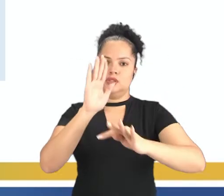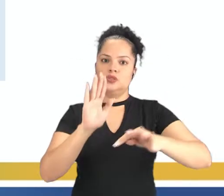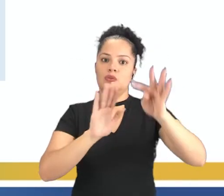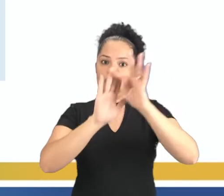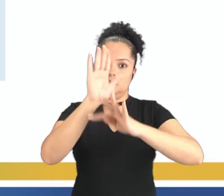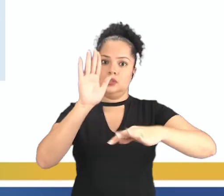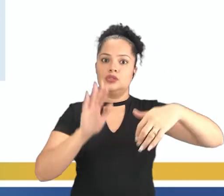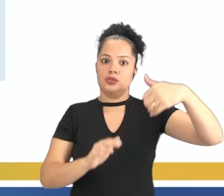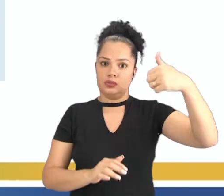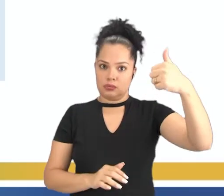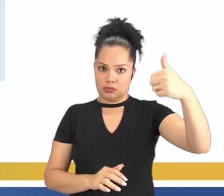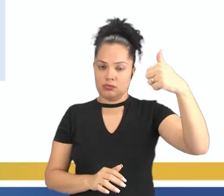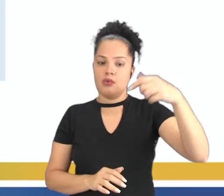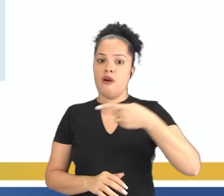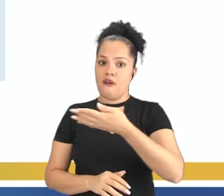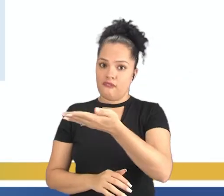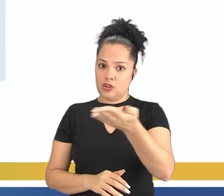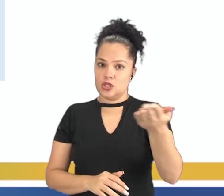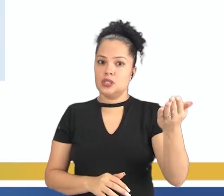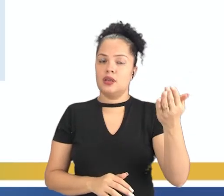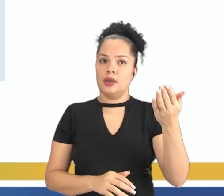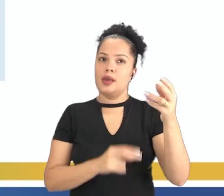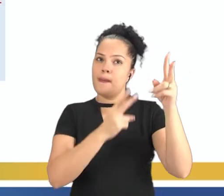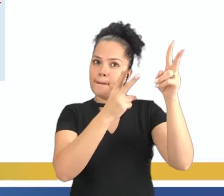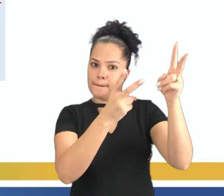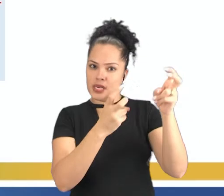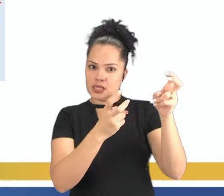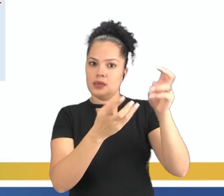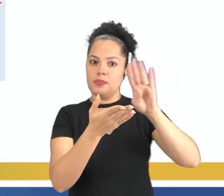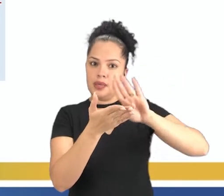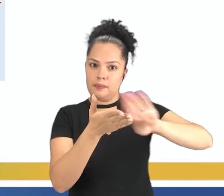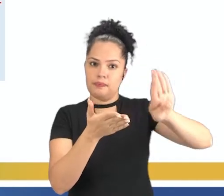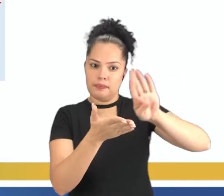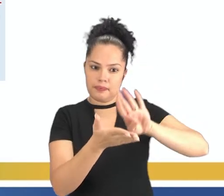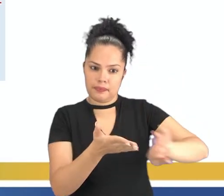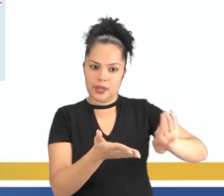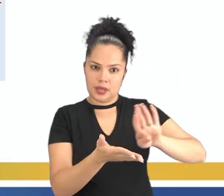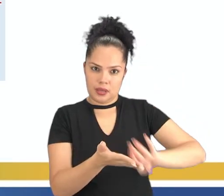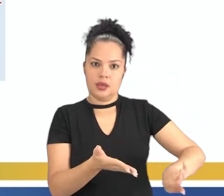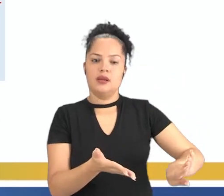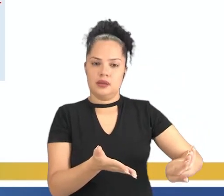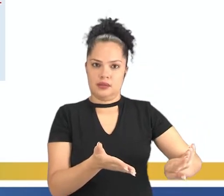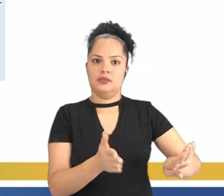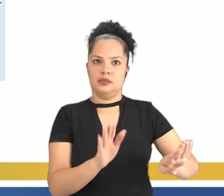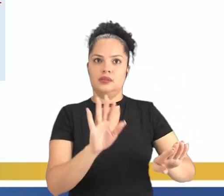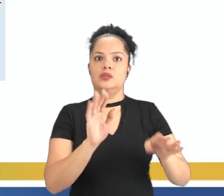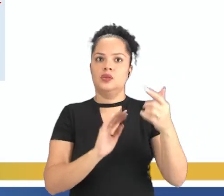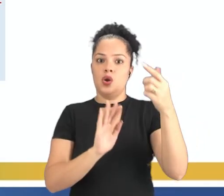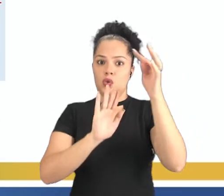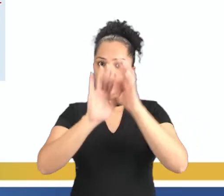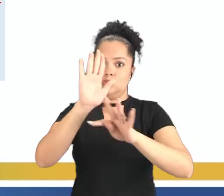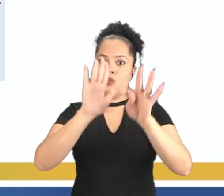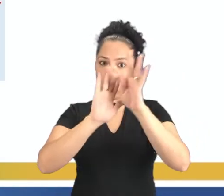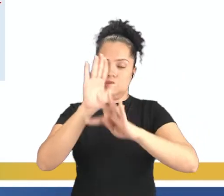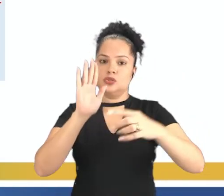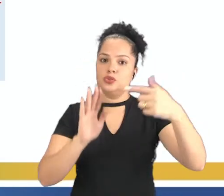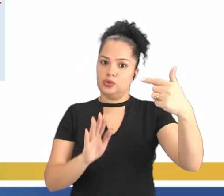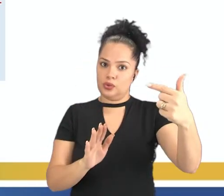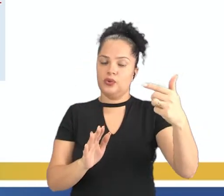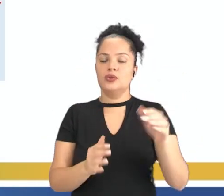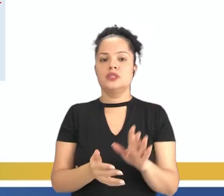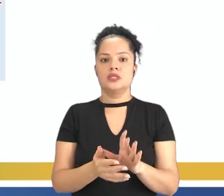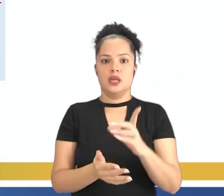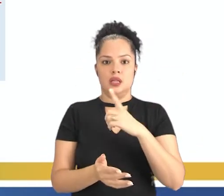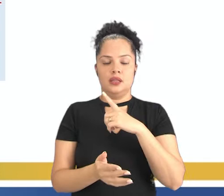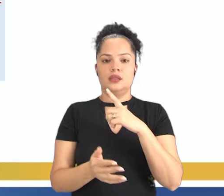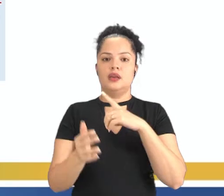1, você está observando aí o que foi eliminado dele, tá? No texto 2. Tá aí o texto 1 com mais